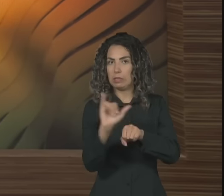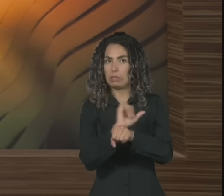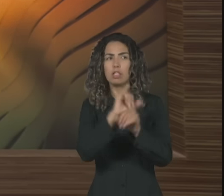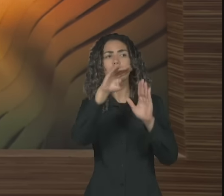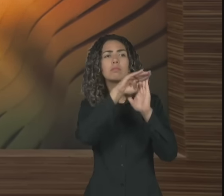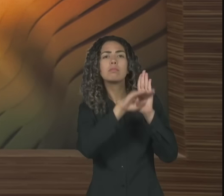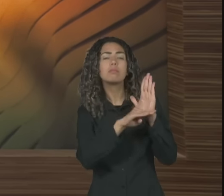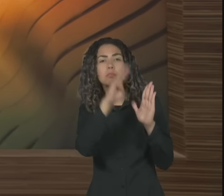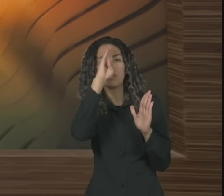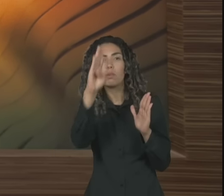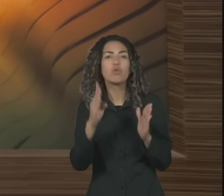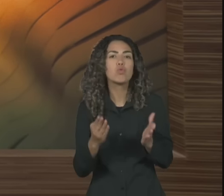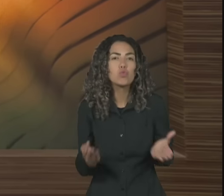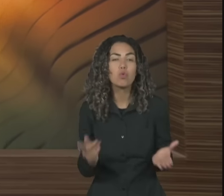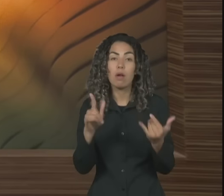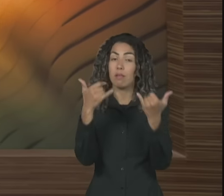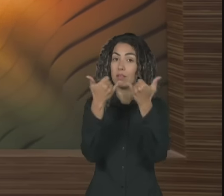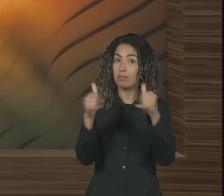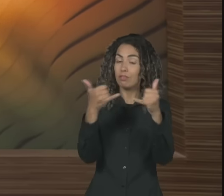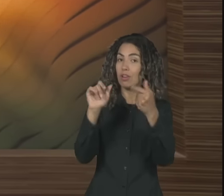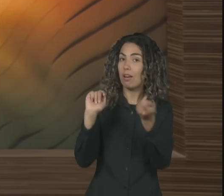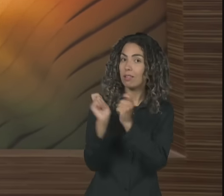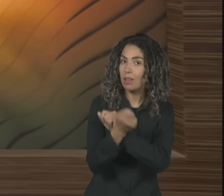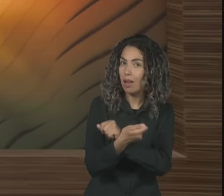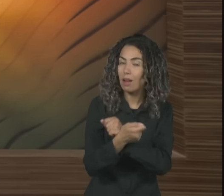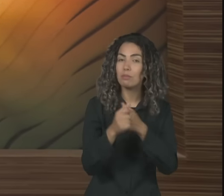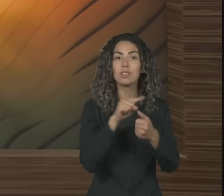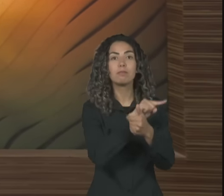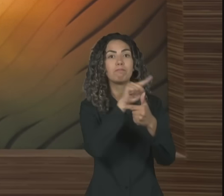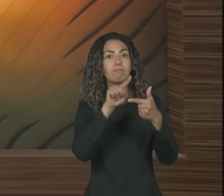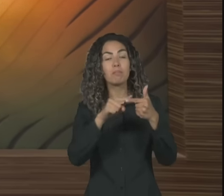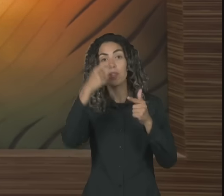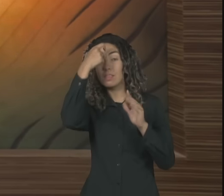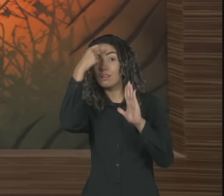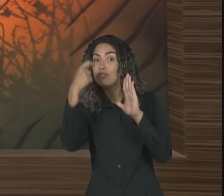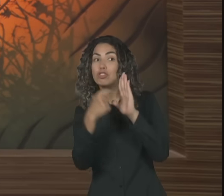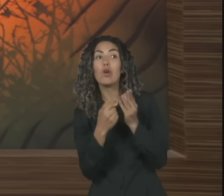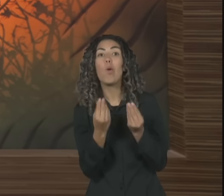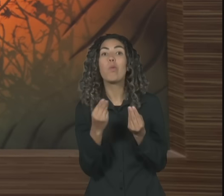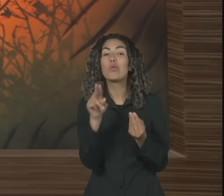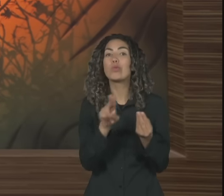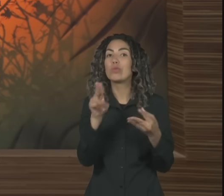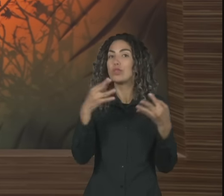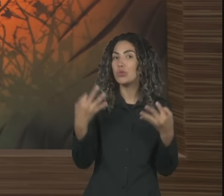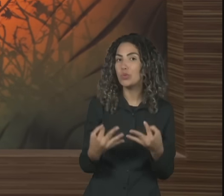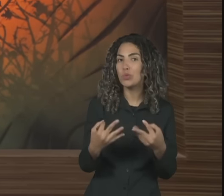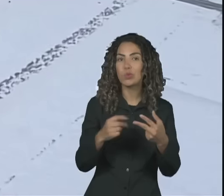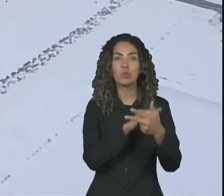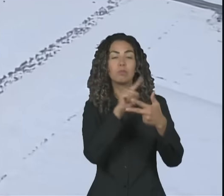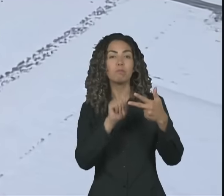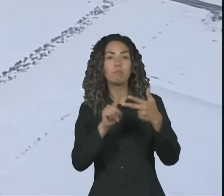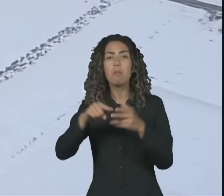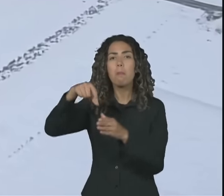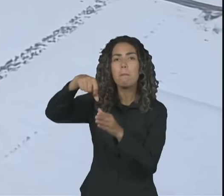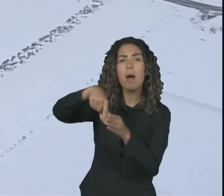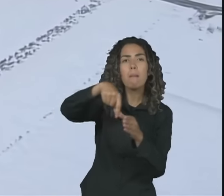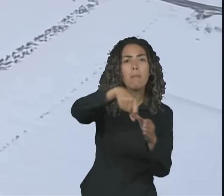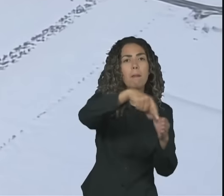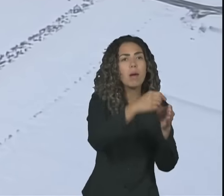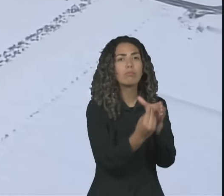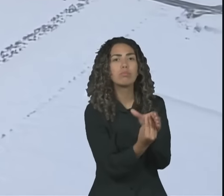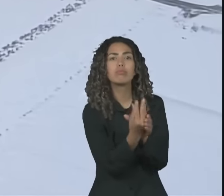a transição energética, o uso da inteligência artificial e o modo de produzir alimentos.